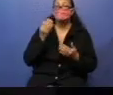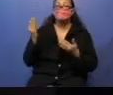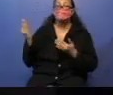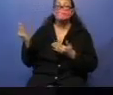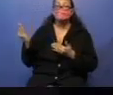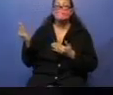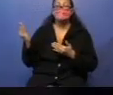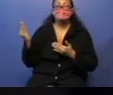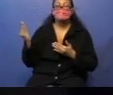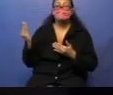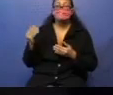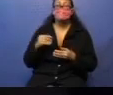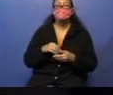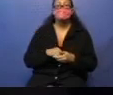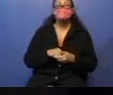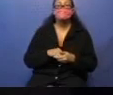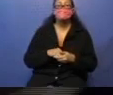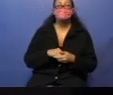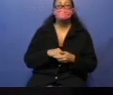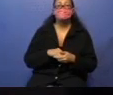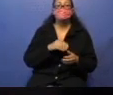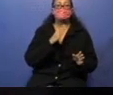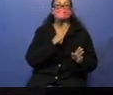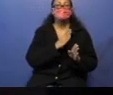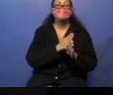Fleming, descobriu em